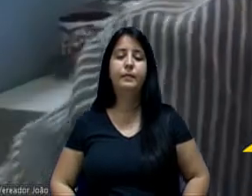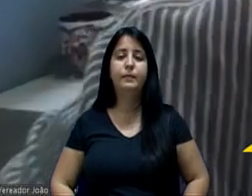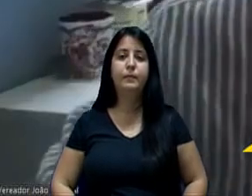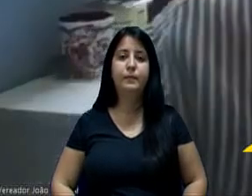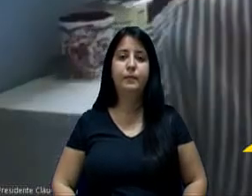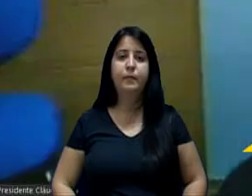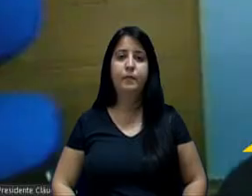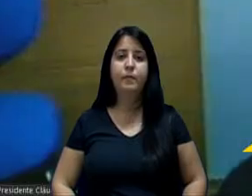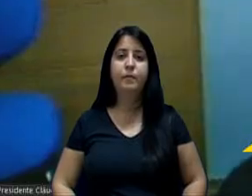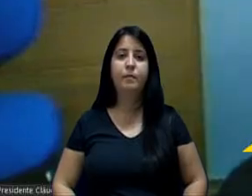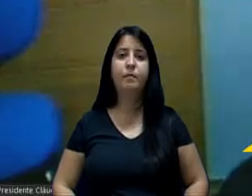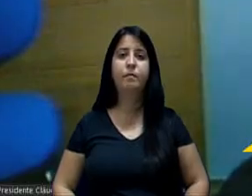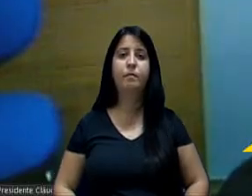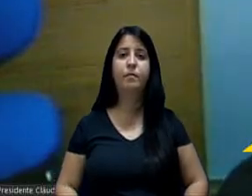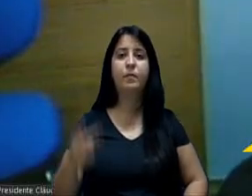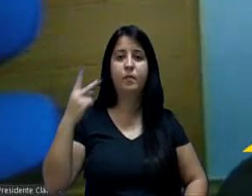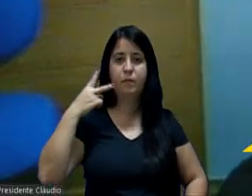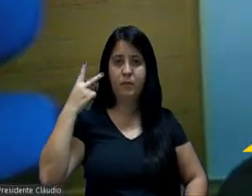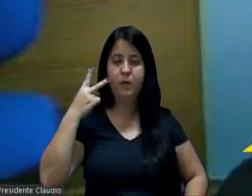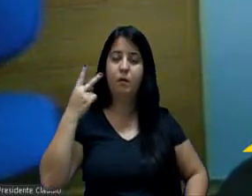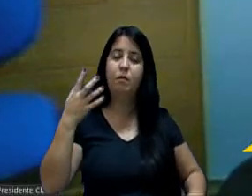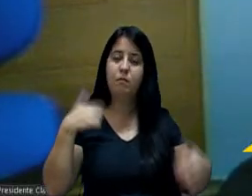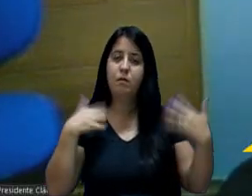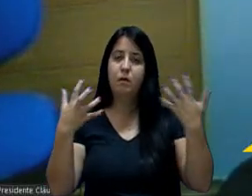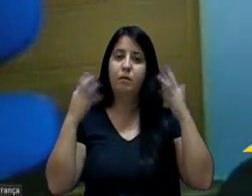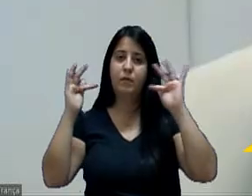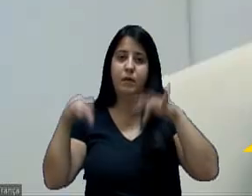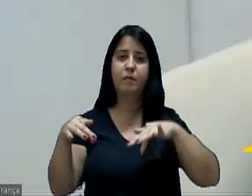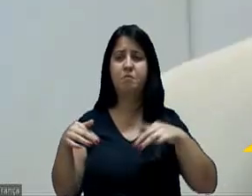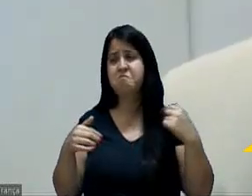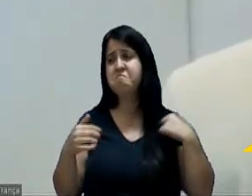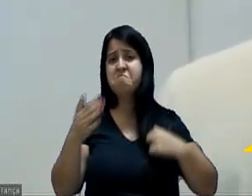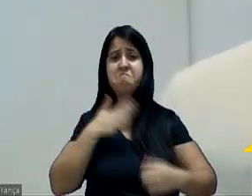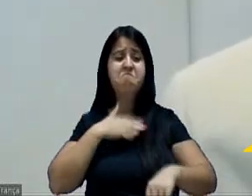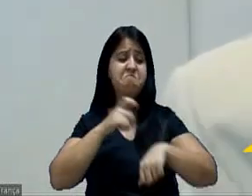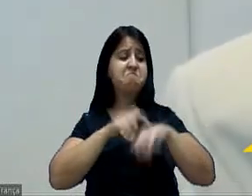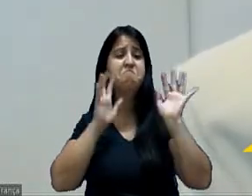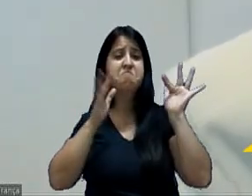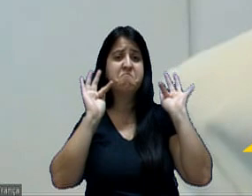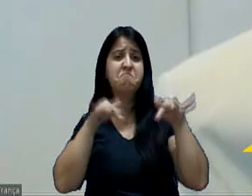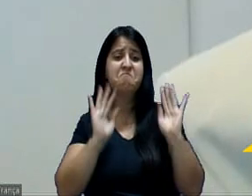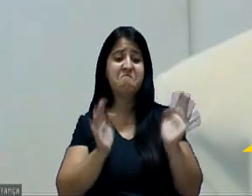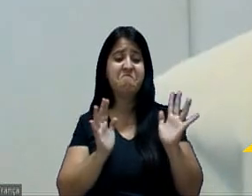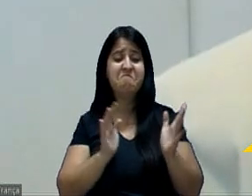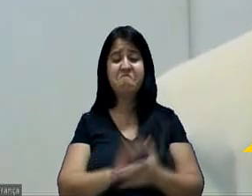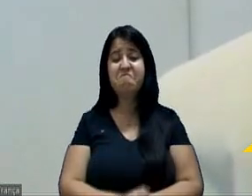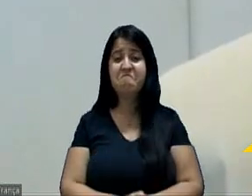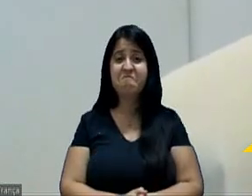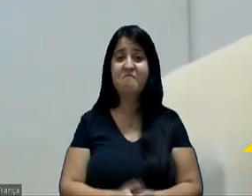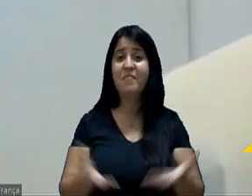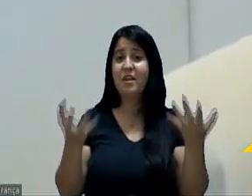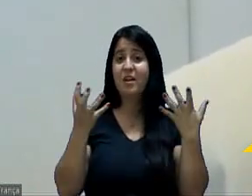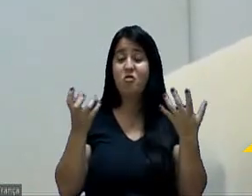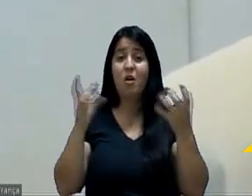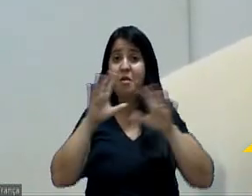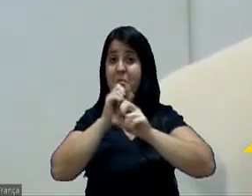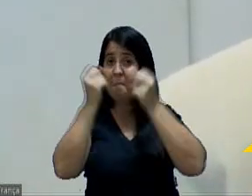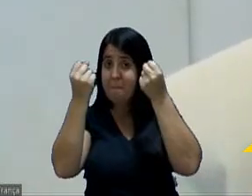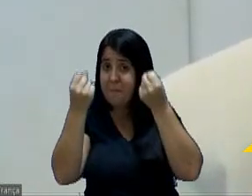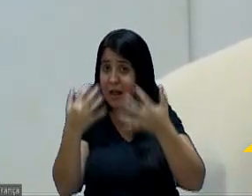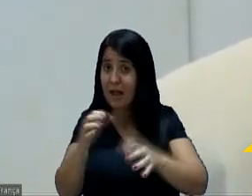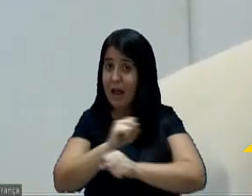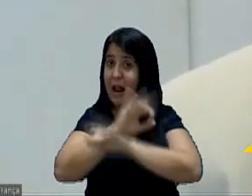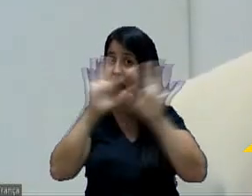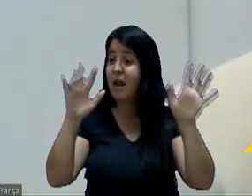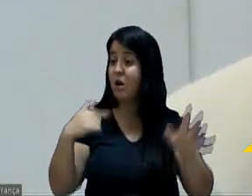Encerrado. Vereador Franz, poderia finalizar? Não, está encerrado, presidente. Eu só queria fazer essas colocações, mas eu queria deixar claro isso. Aqui nós vamos votar